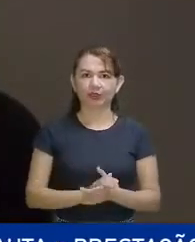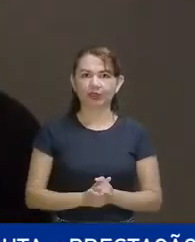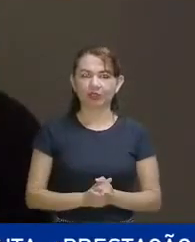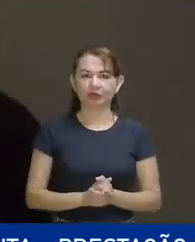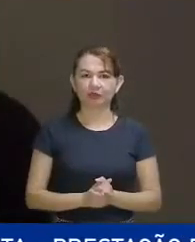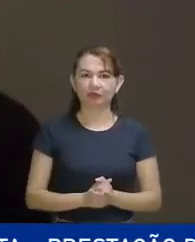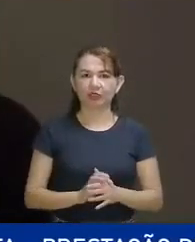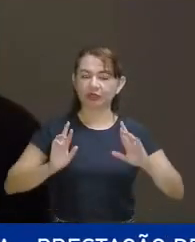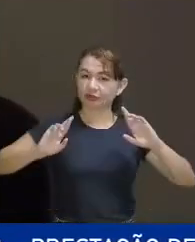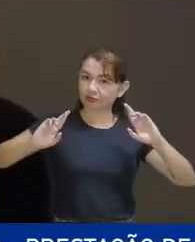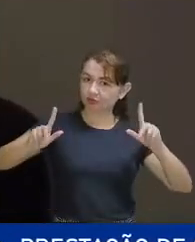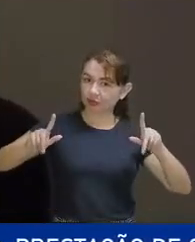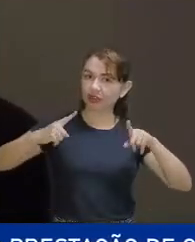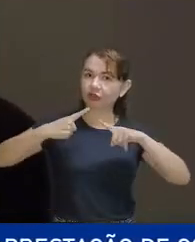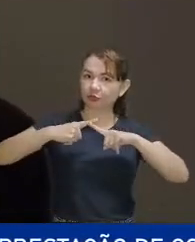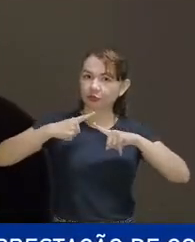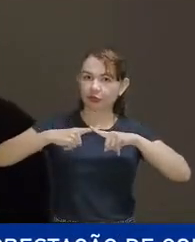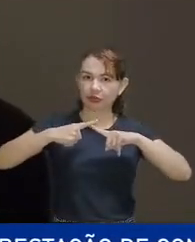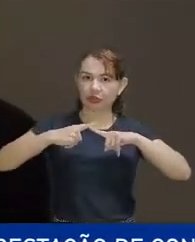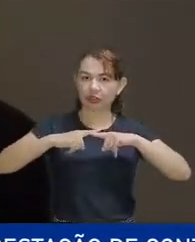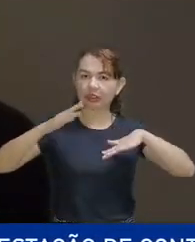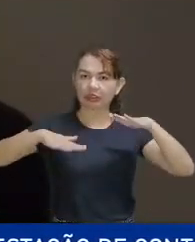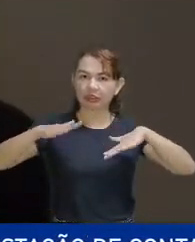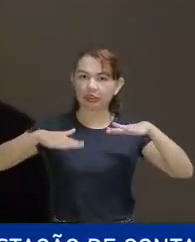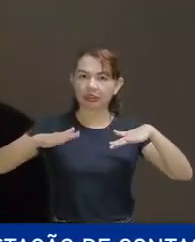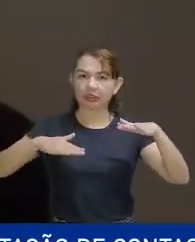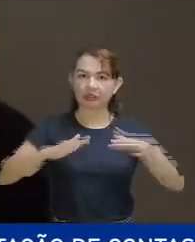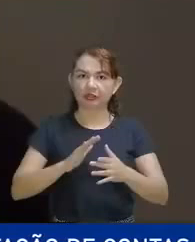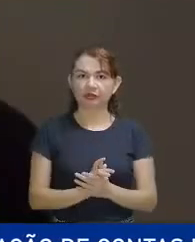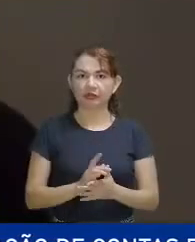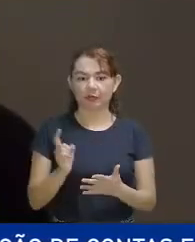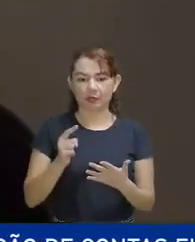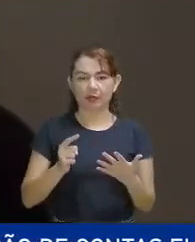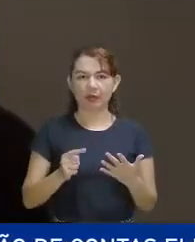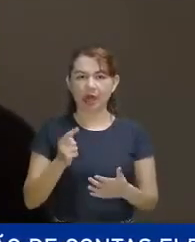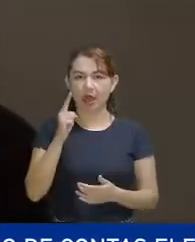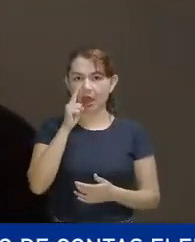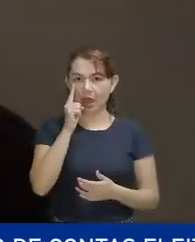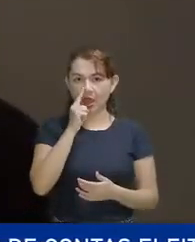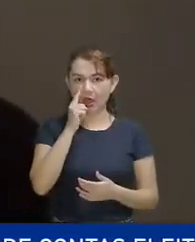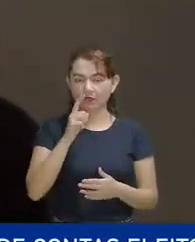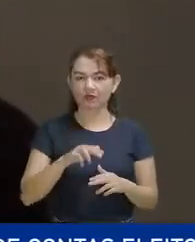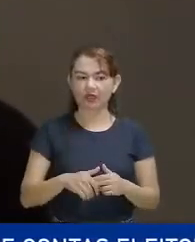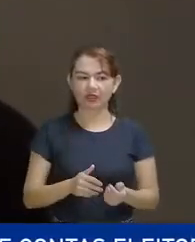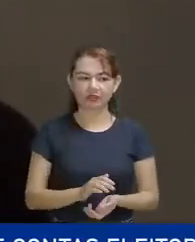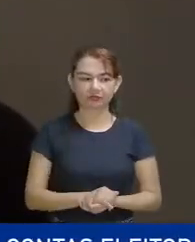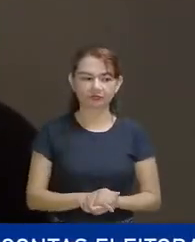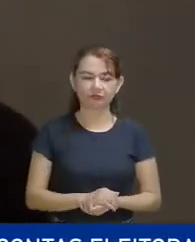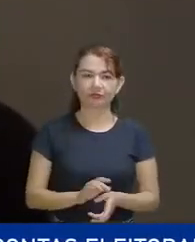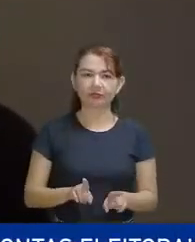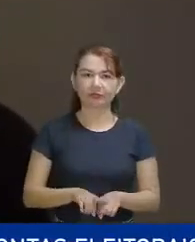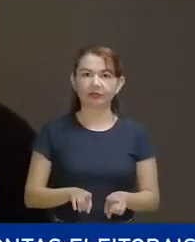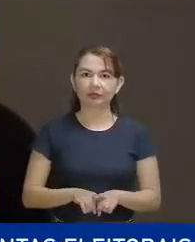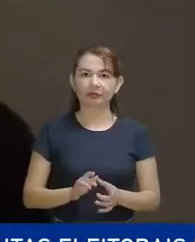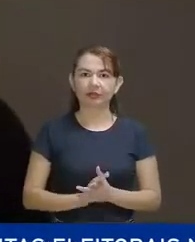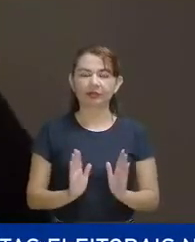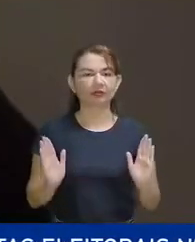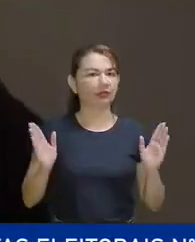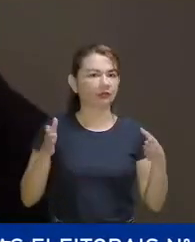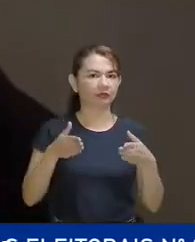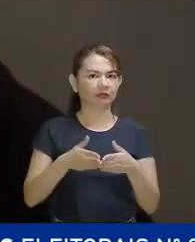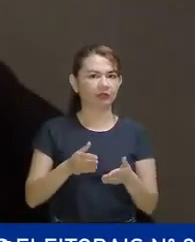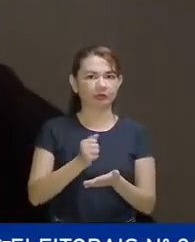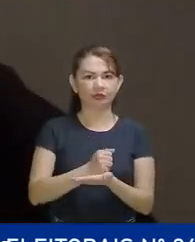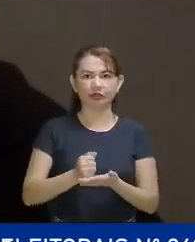distingue daquele processo porquanto as supostas falhas que foram apontadas pelo órgão ministerial na espécie, elas não se referem à contratação